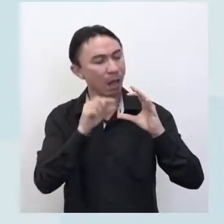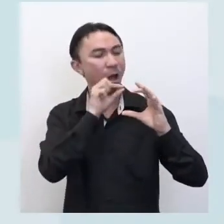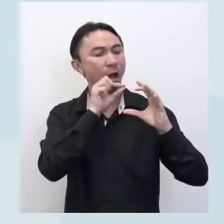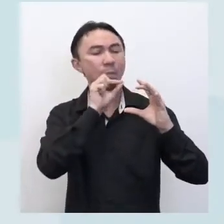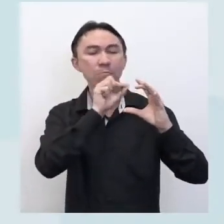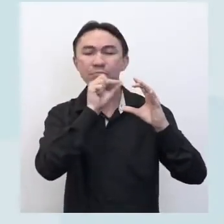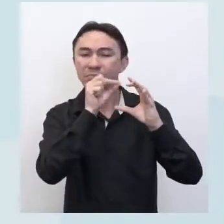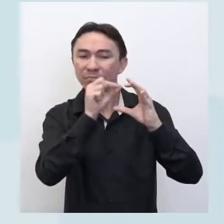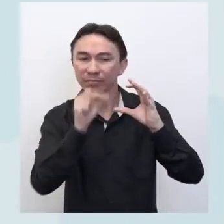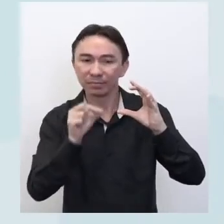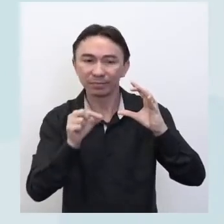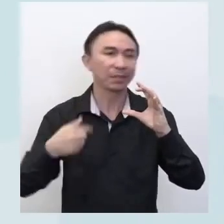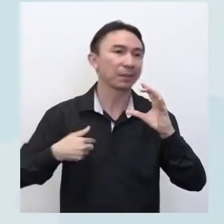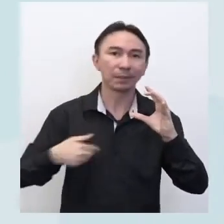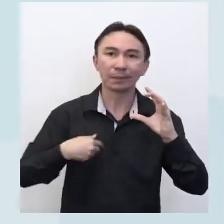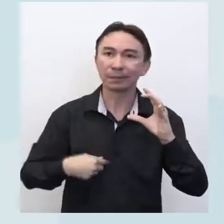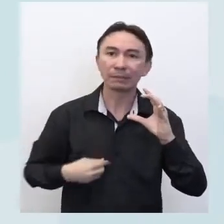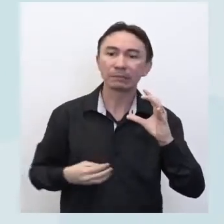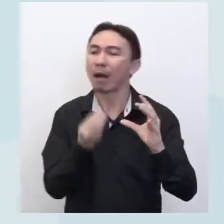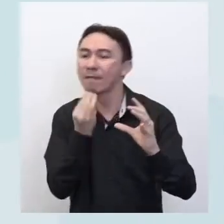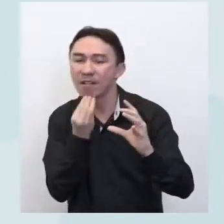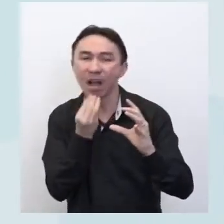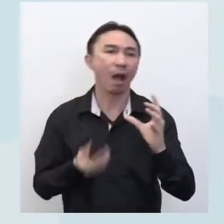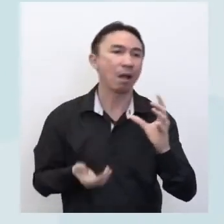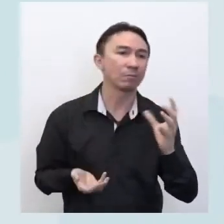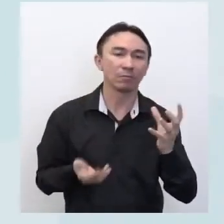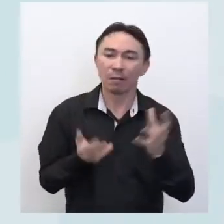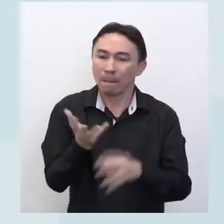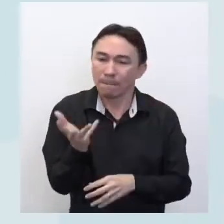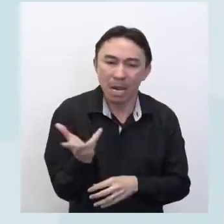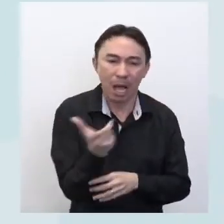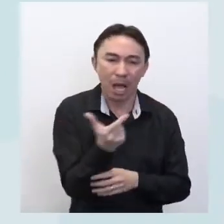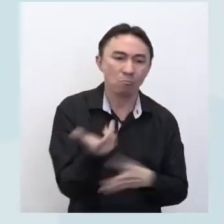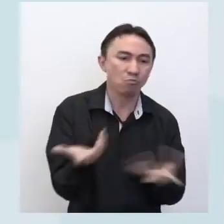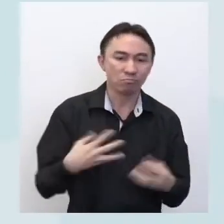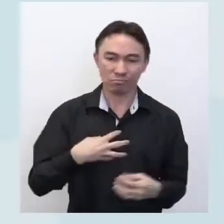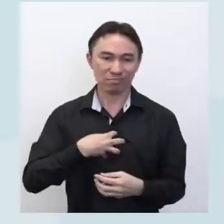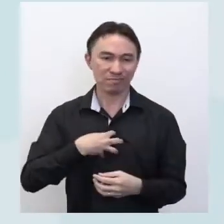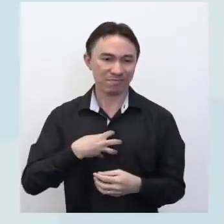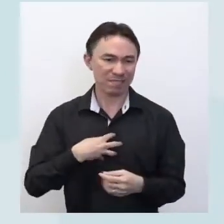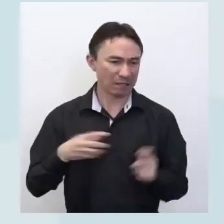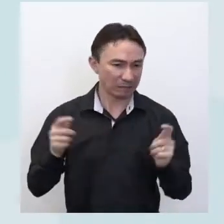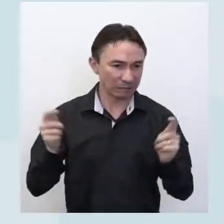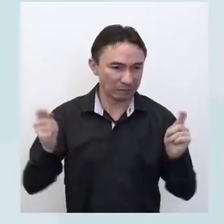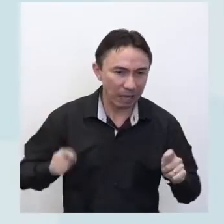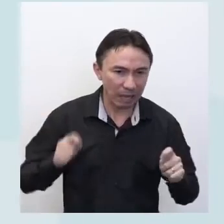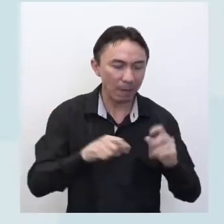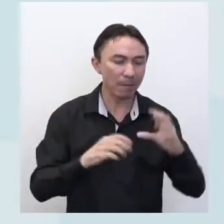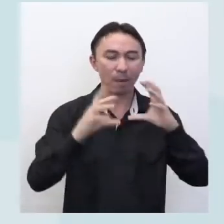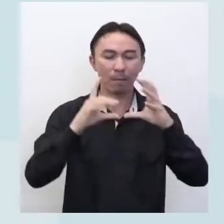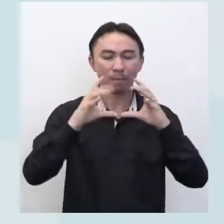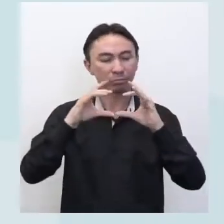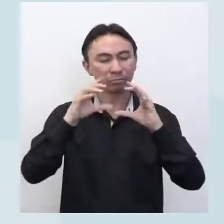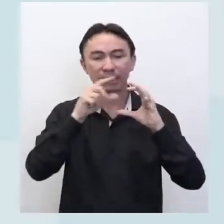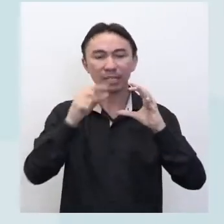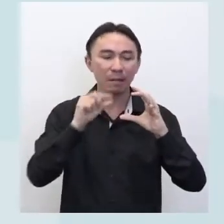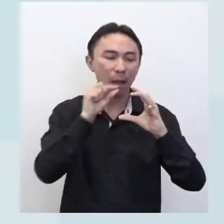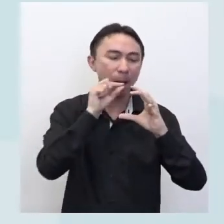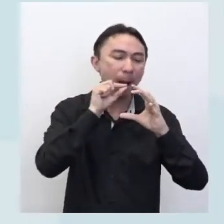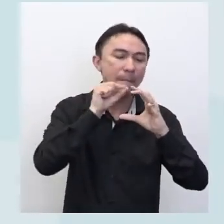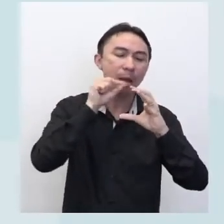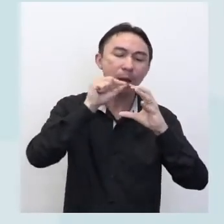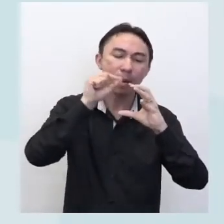digamos assim, capacidade ou habilidade ou sentimento estaria relacionada a cada mínima parte do